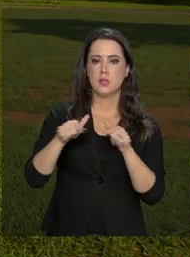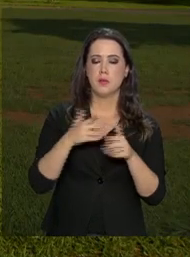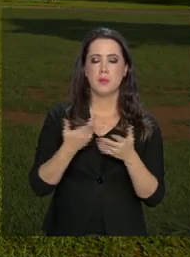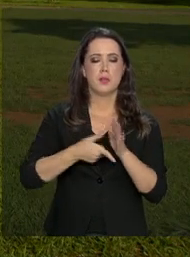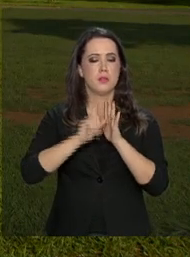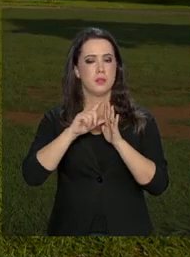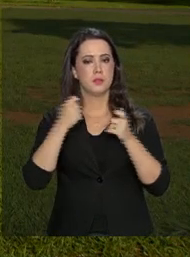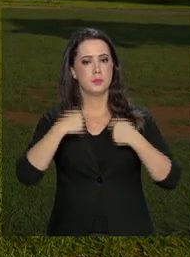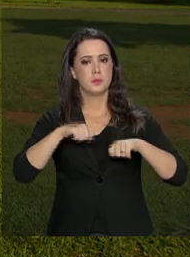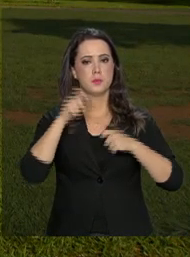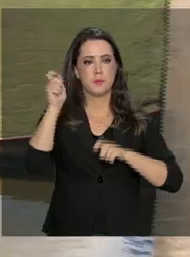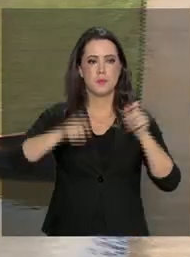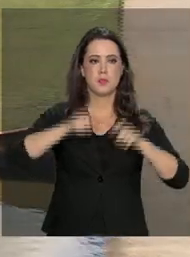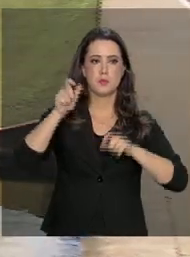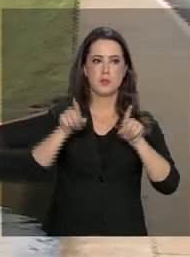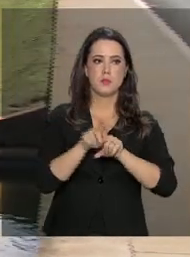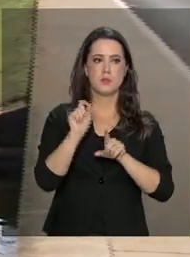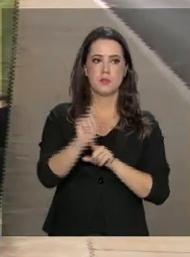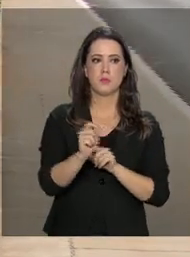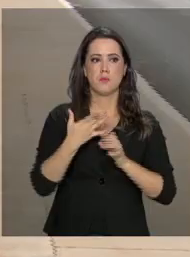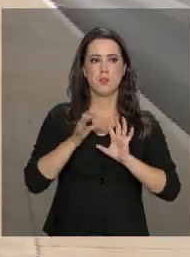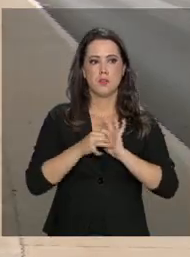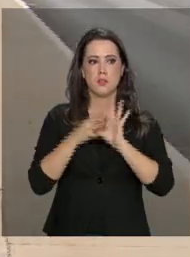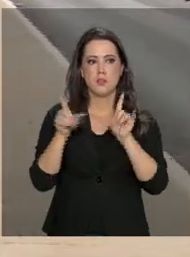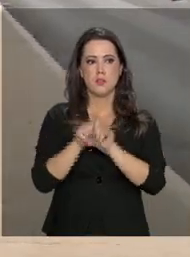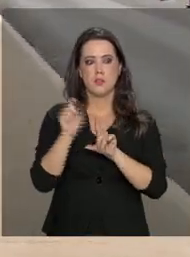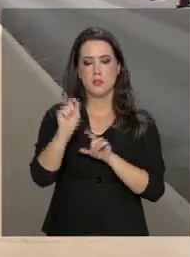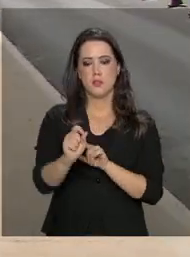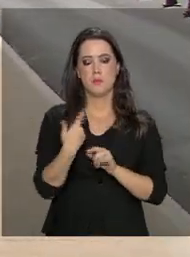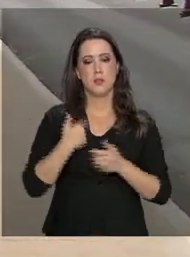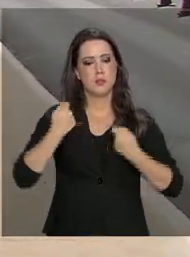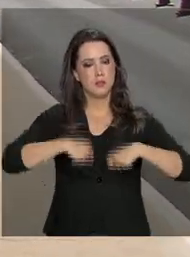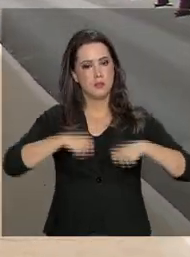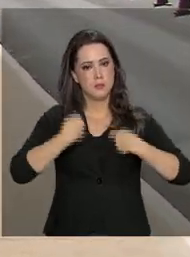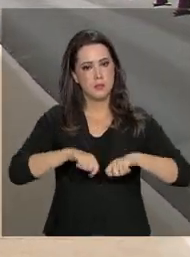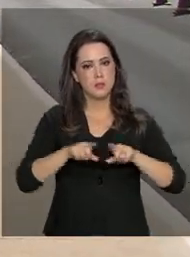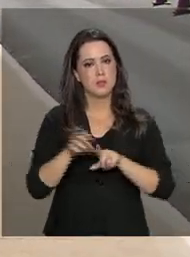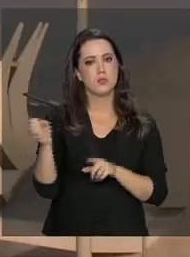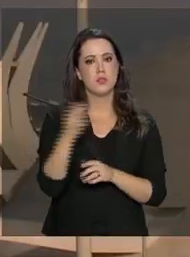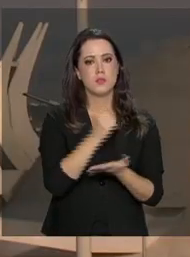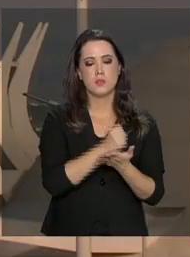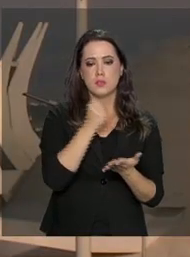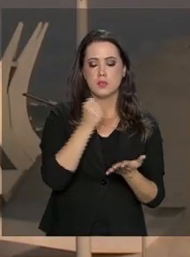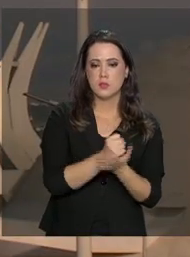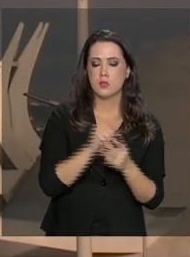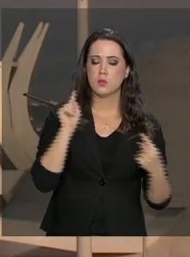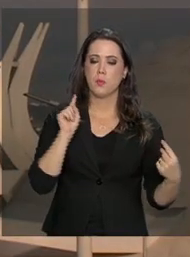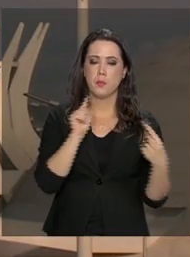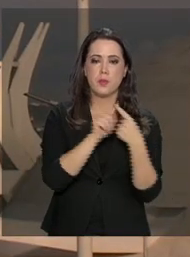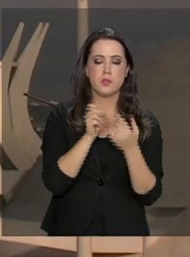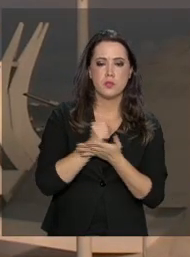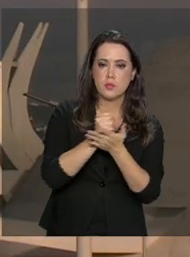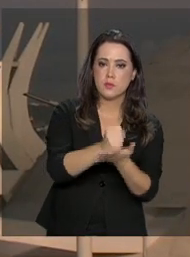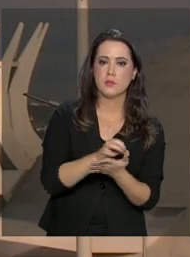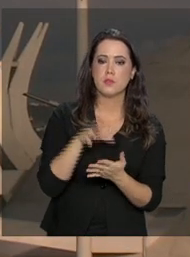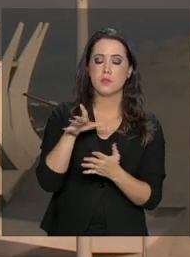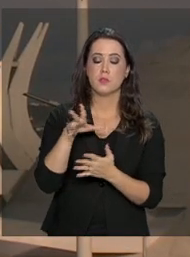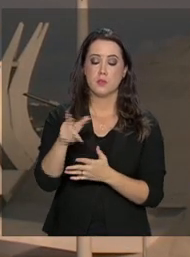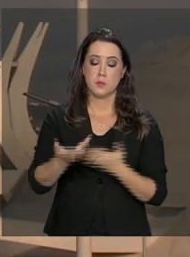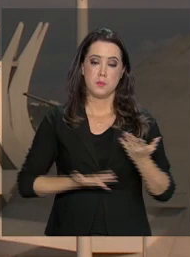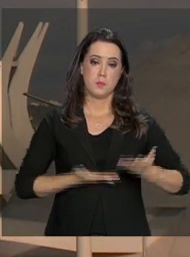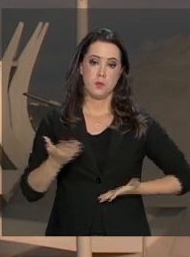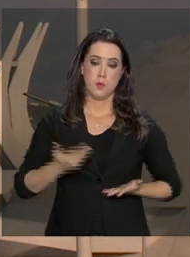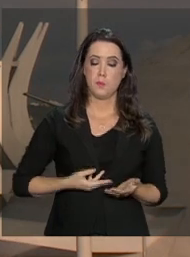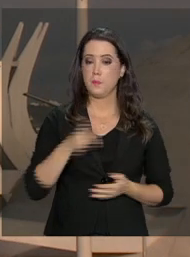havia demanda de pessoal dispensando a necessidade de novas contratações a meta é oferecer todos os serviços públicos